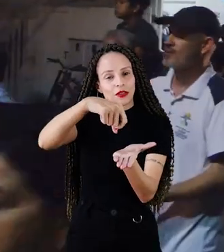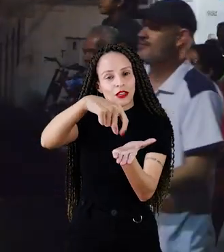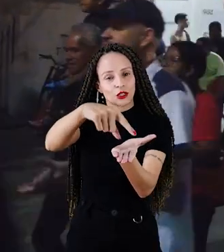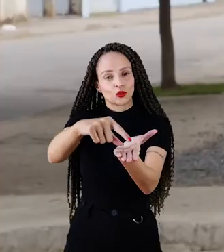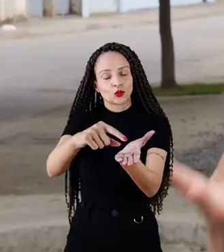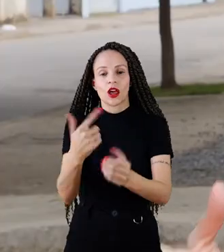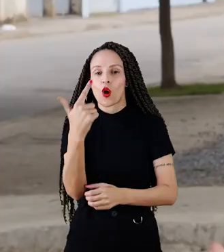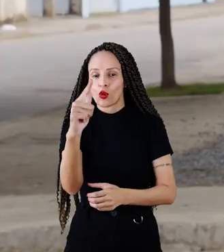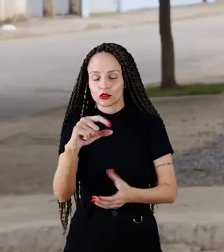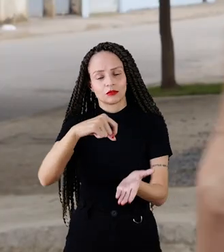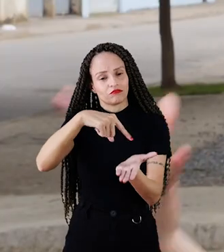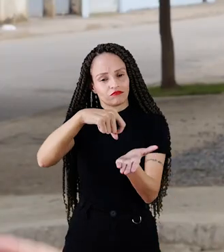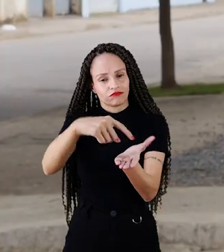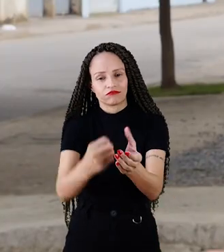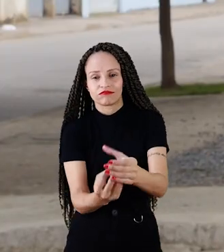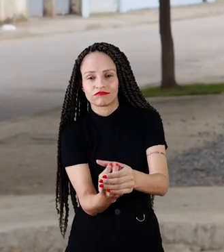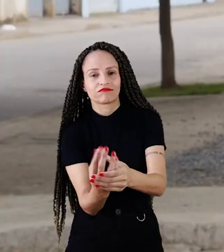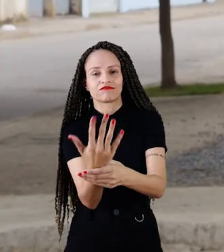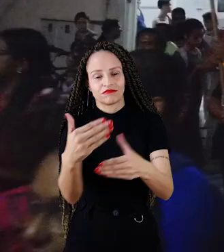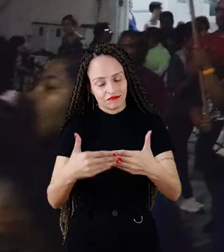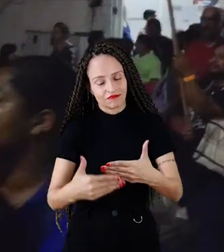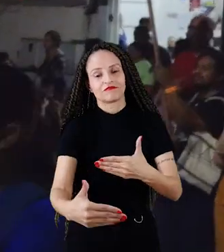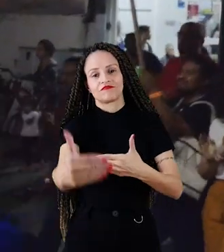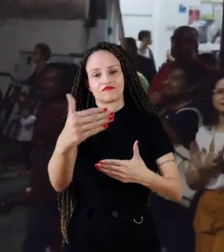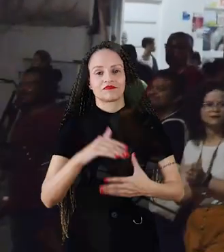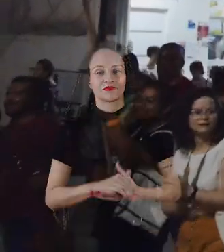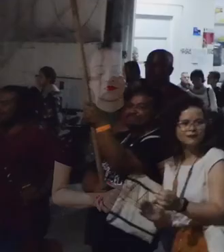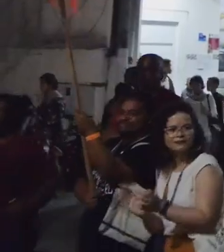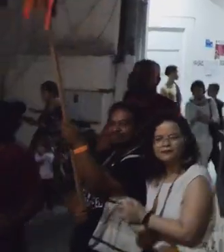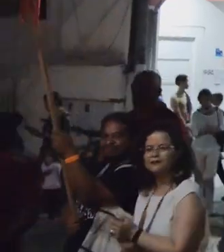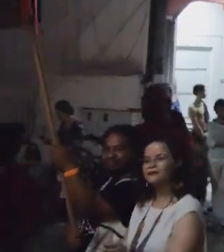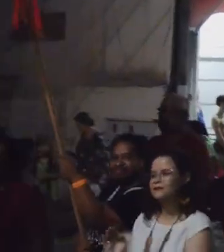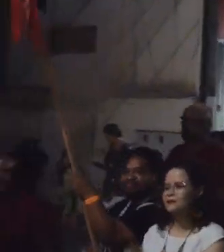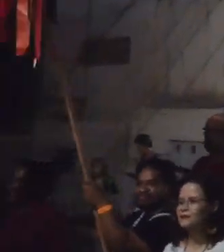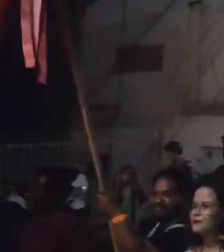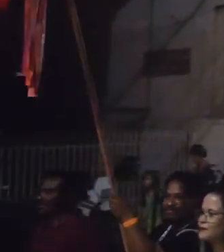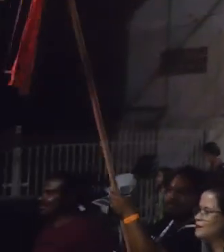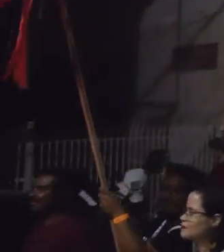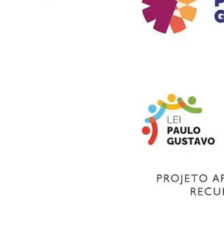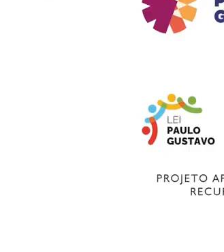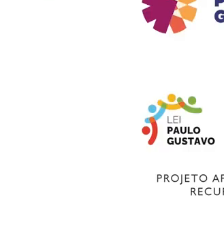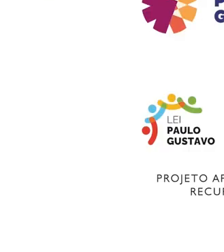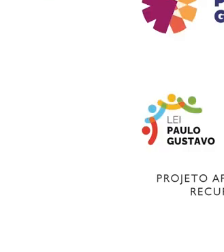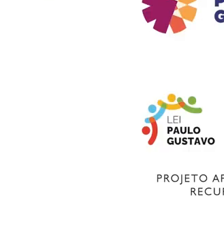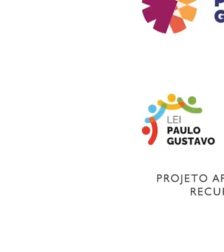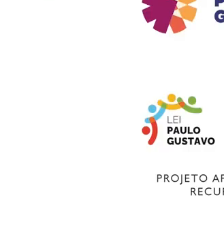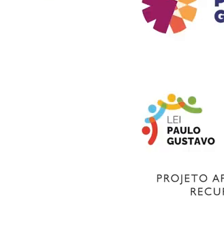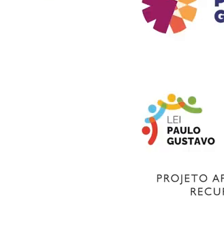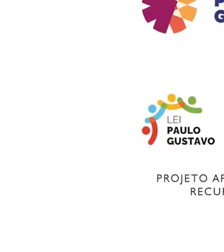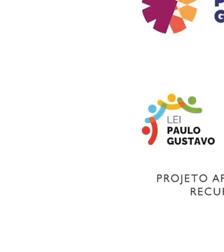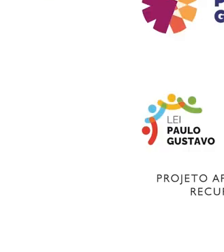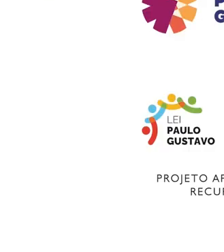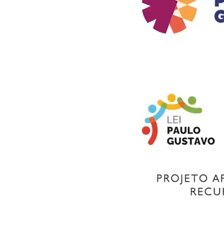semeadura outros plantios outras colheitas virão na tela as logomarcas produção apoio realização governo do